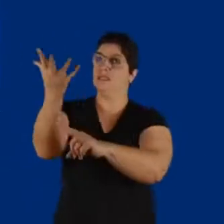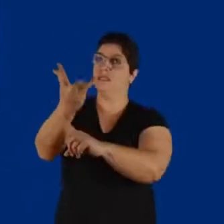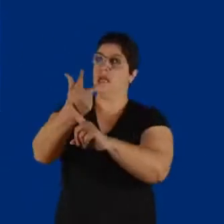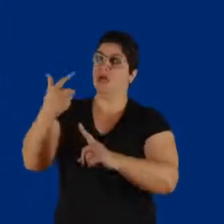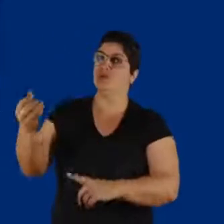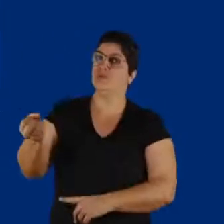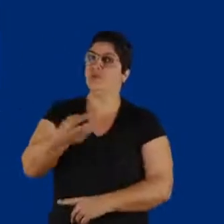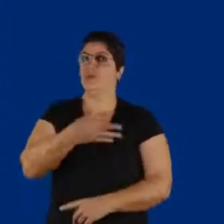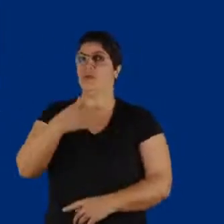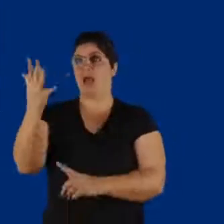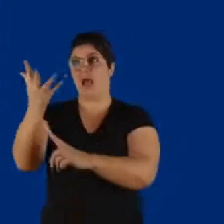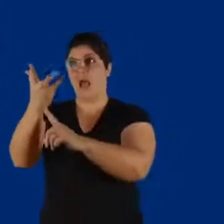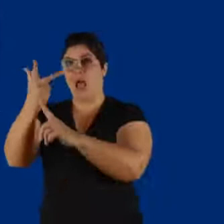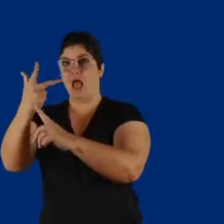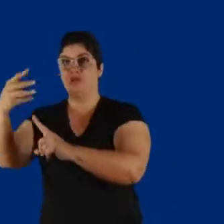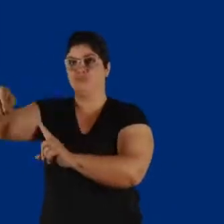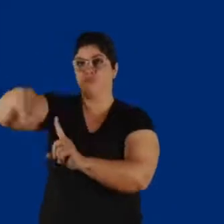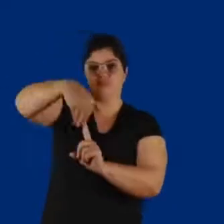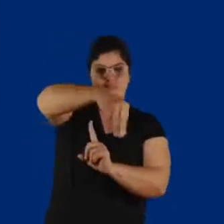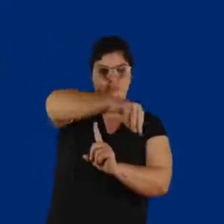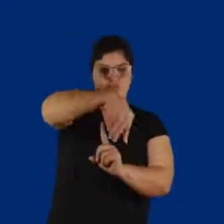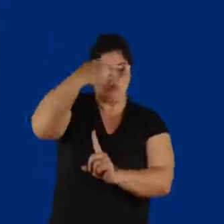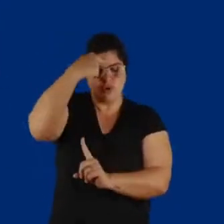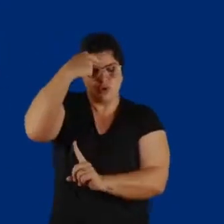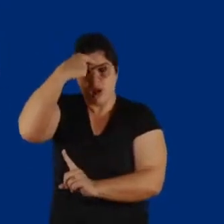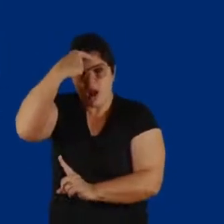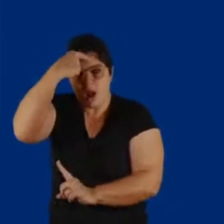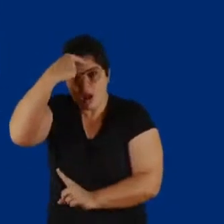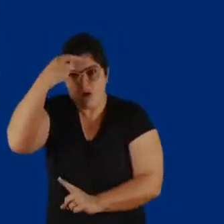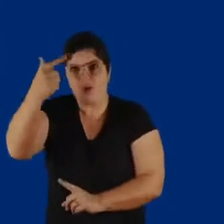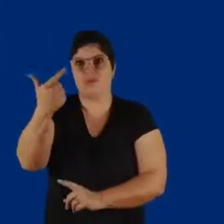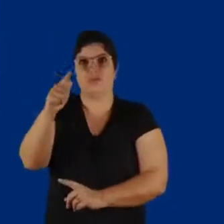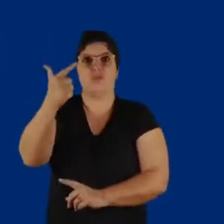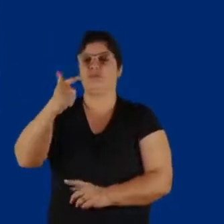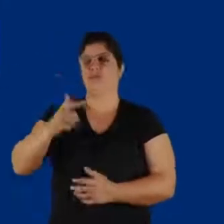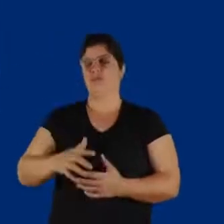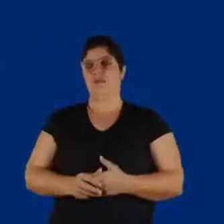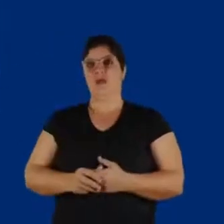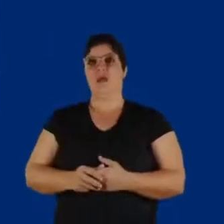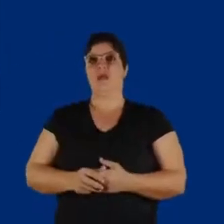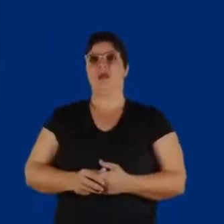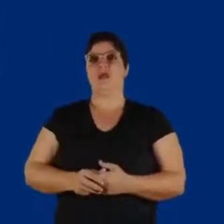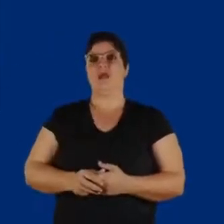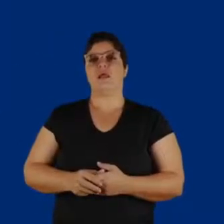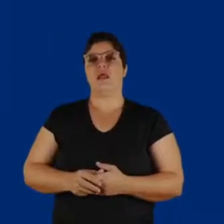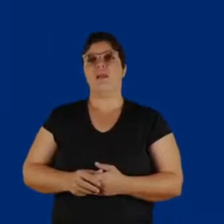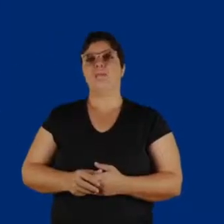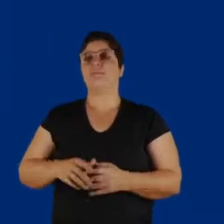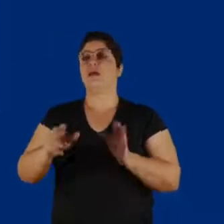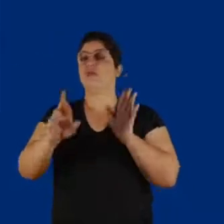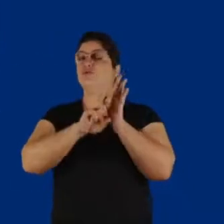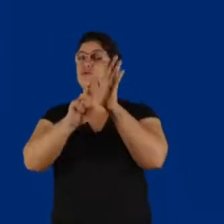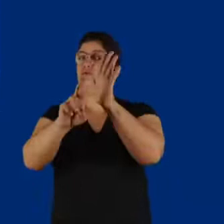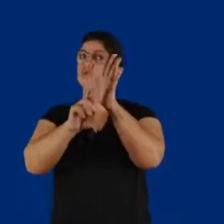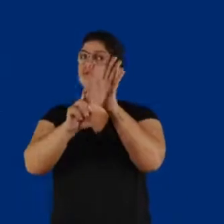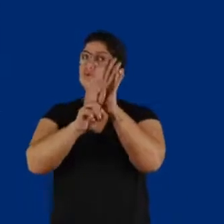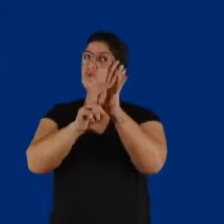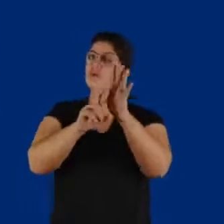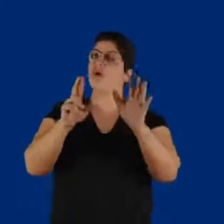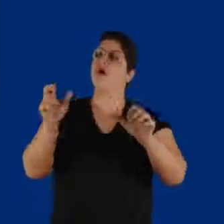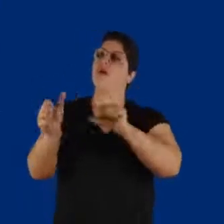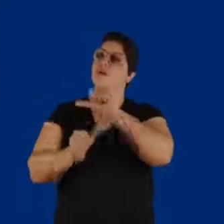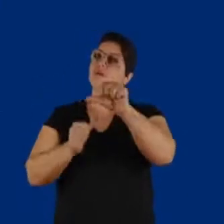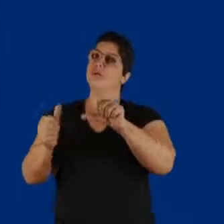onde a arte é mediador do inconsciente. E essa mediação do inconsciente mexe com o que é simbólico, mexe com